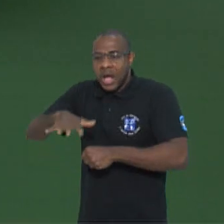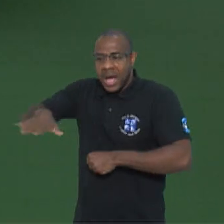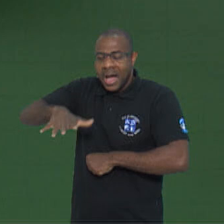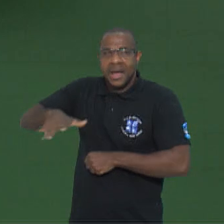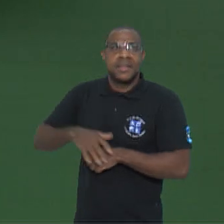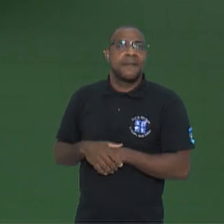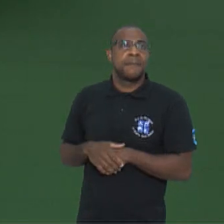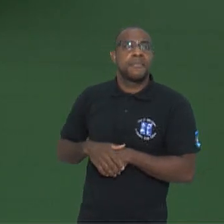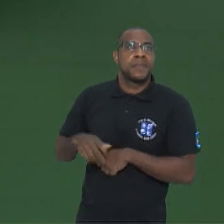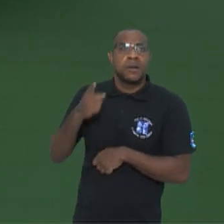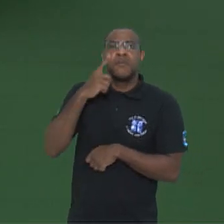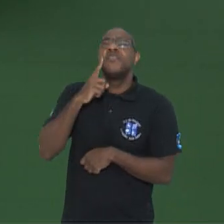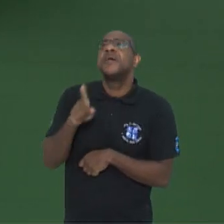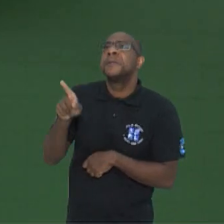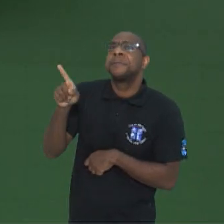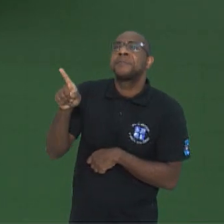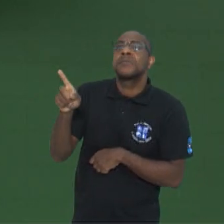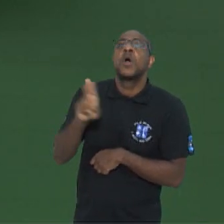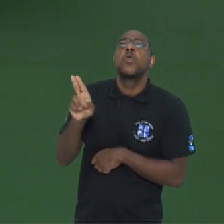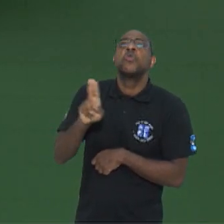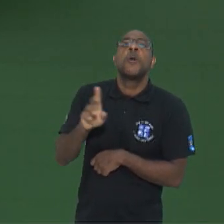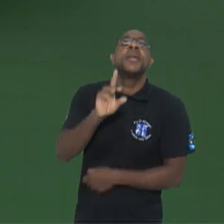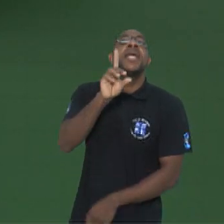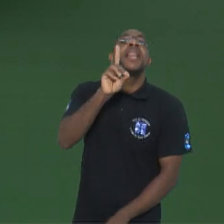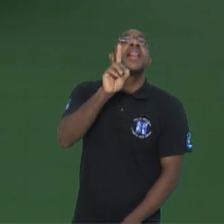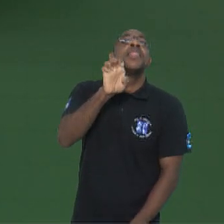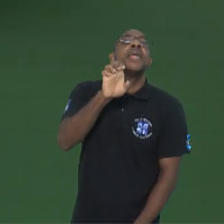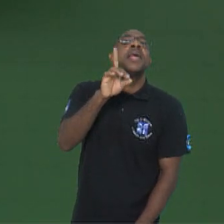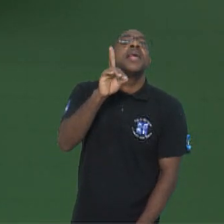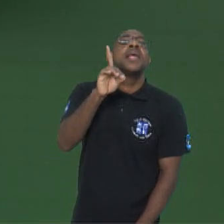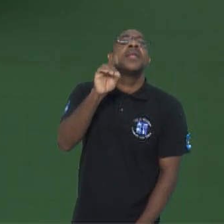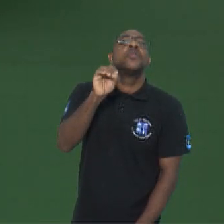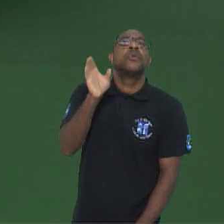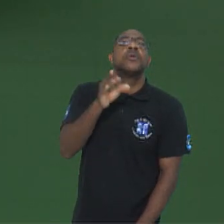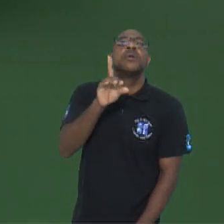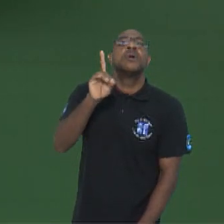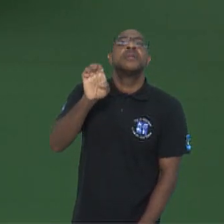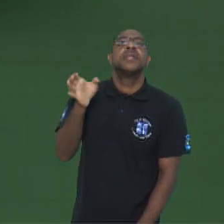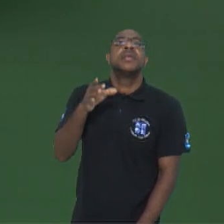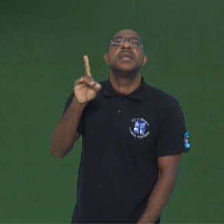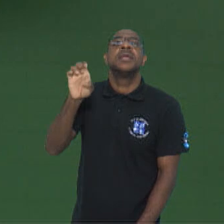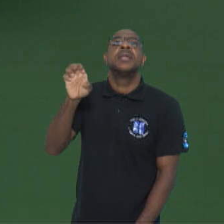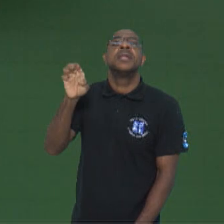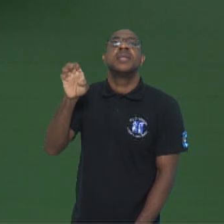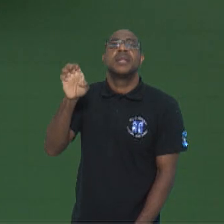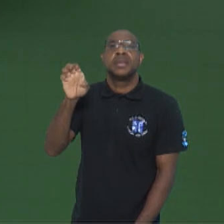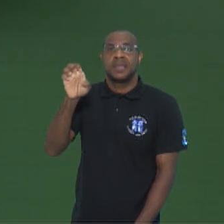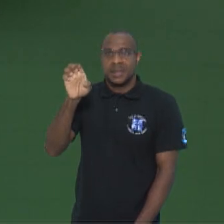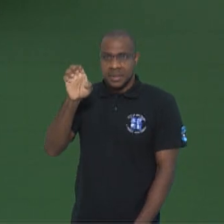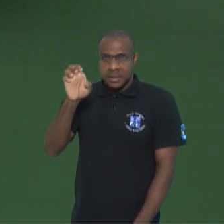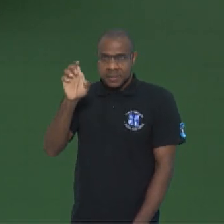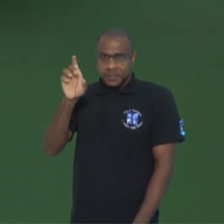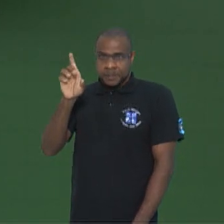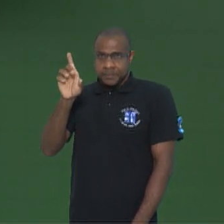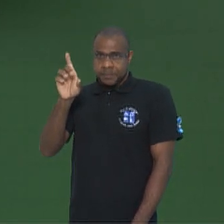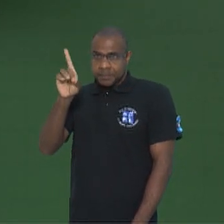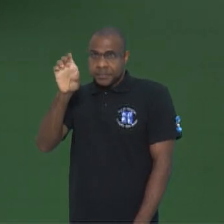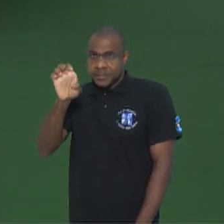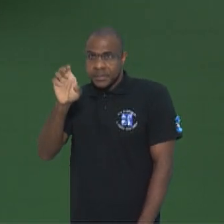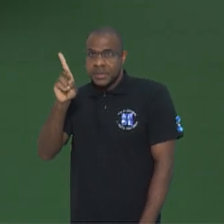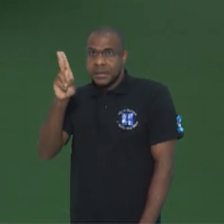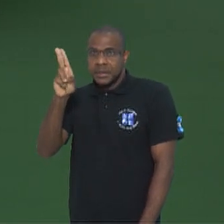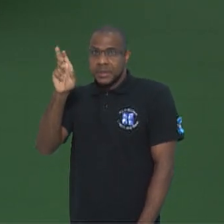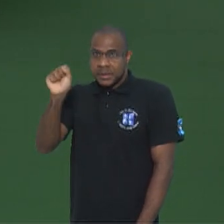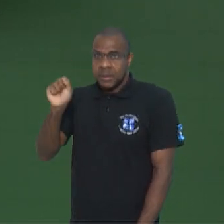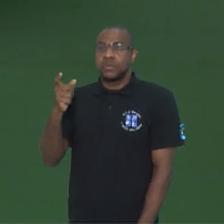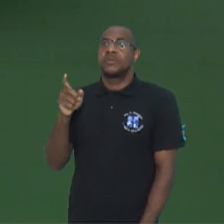um grau técnico, inclusive até hoje não é uma montanha muito fácil, somente por meio de escalada técnica para se chegar até lá em cima.